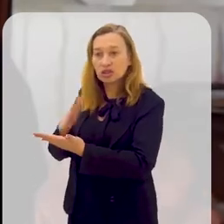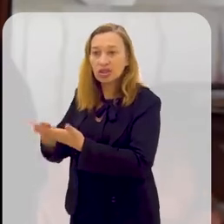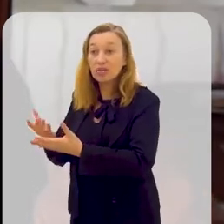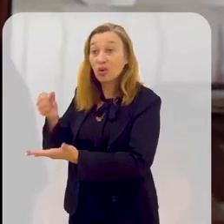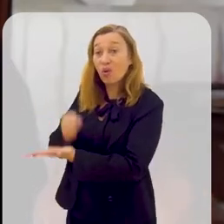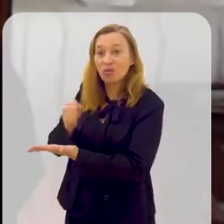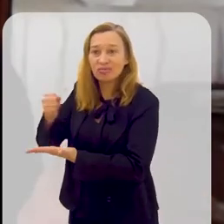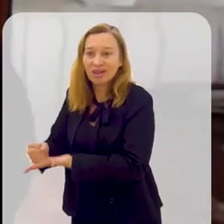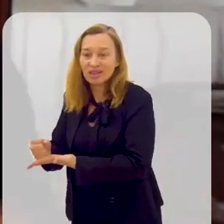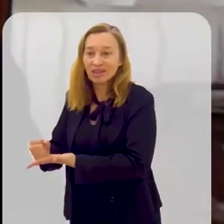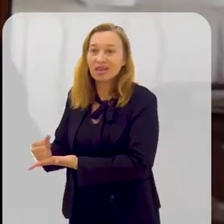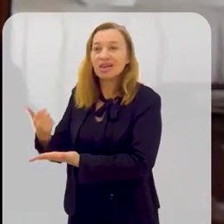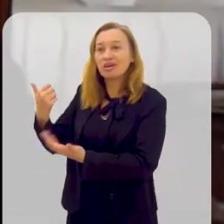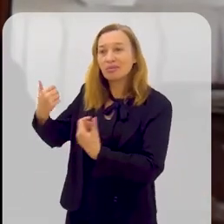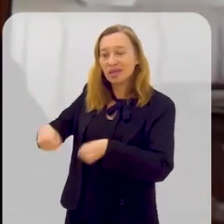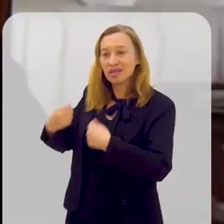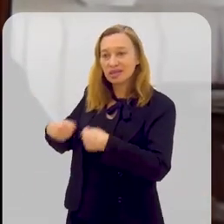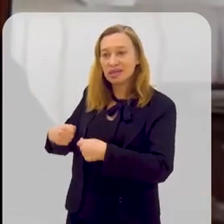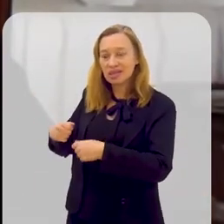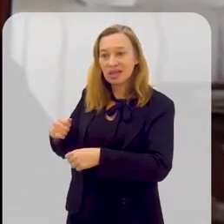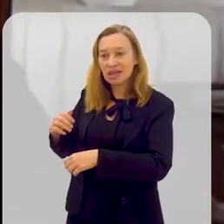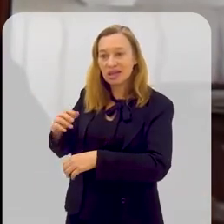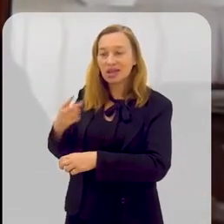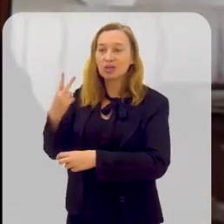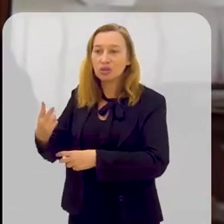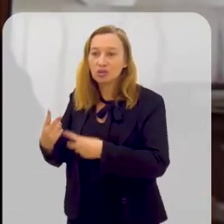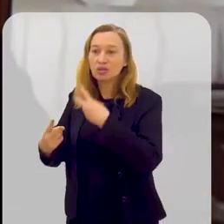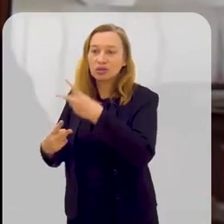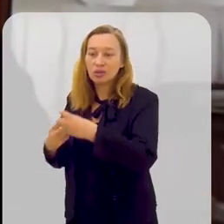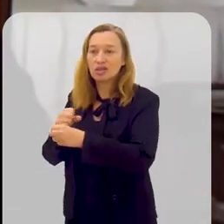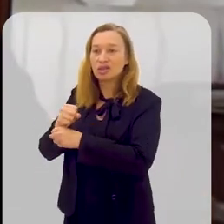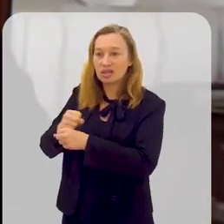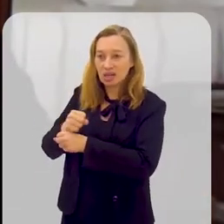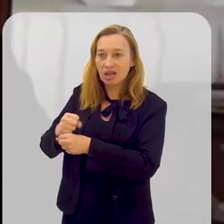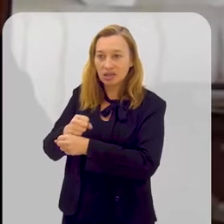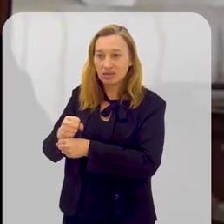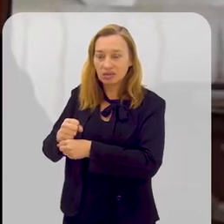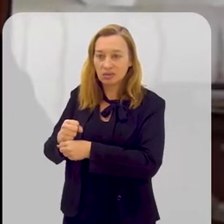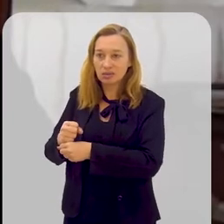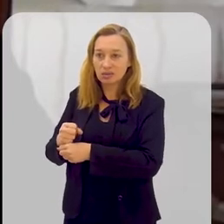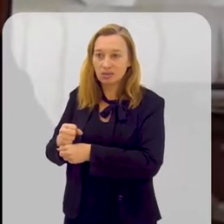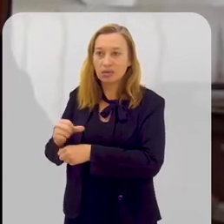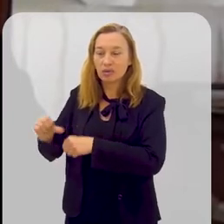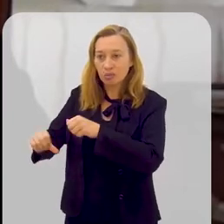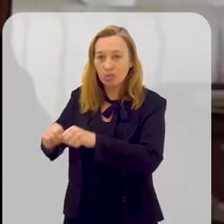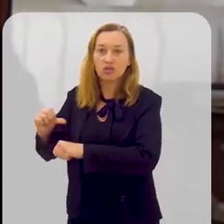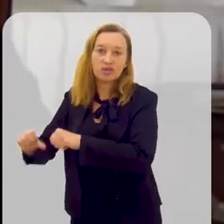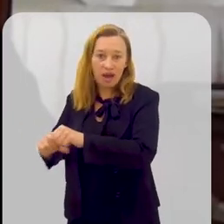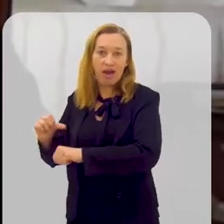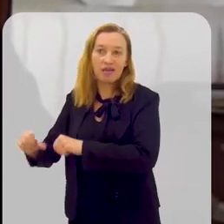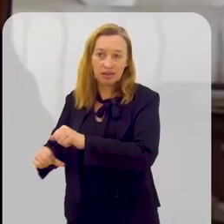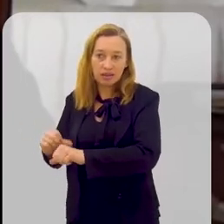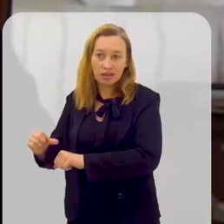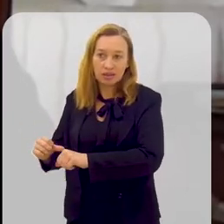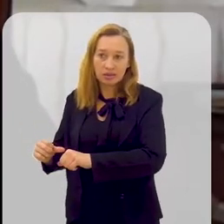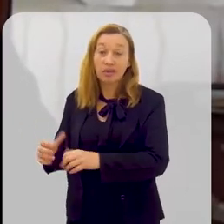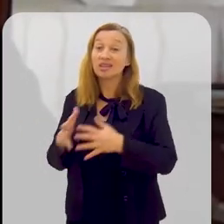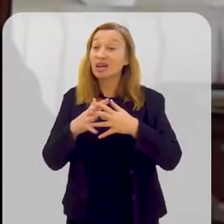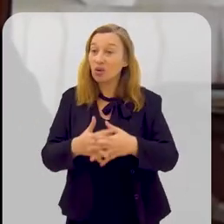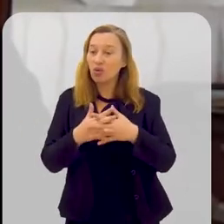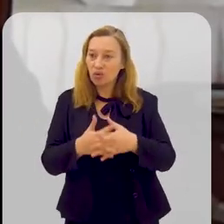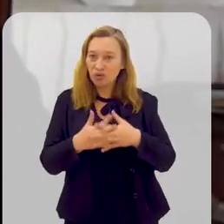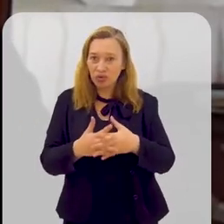intérpretes contratados que tem que mudar a cada dois anos para não configurar uma